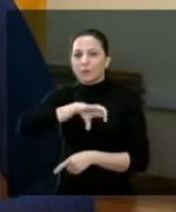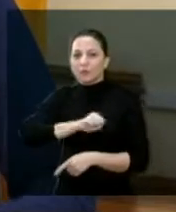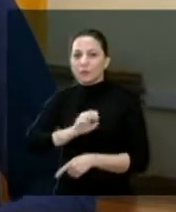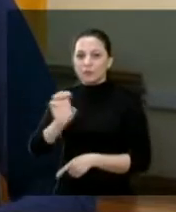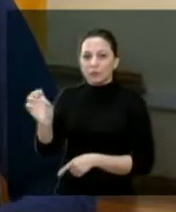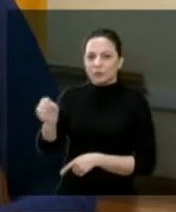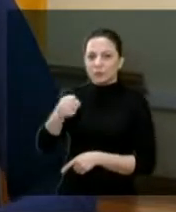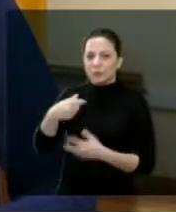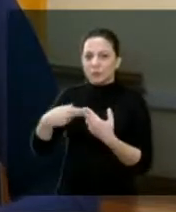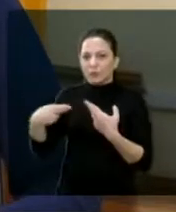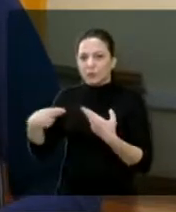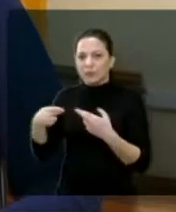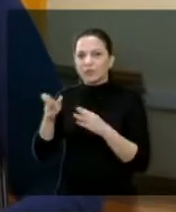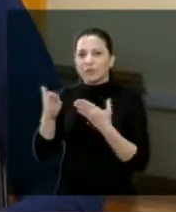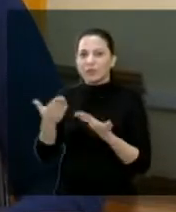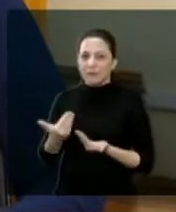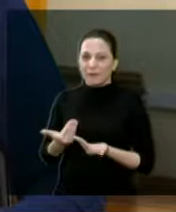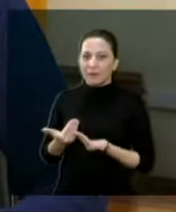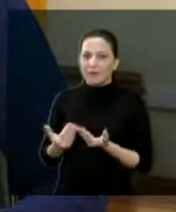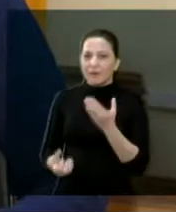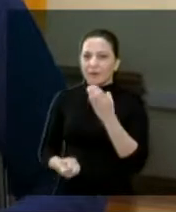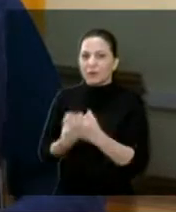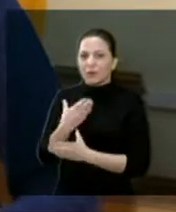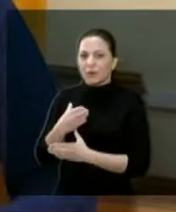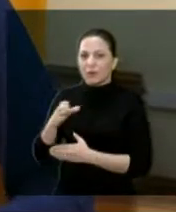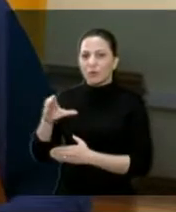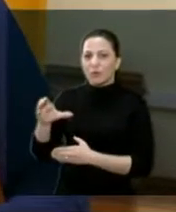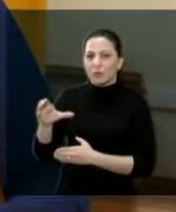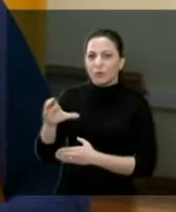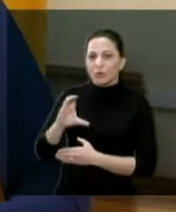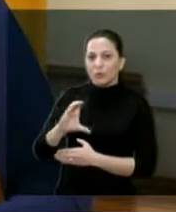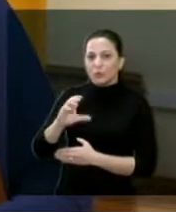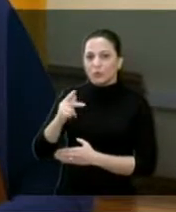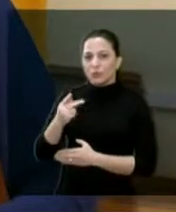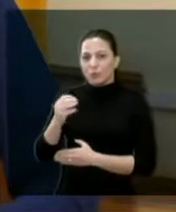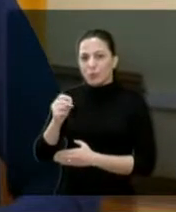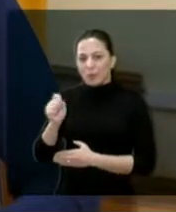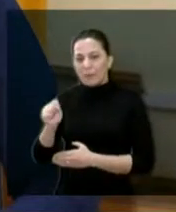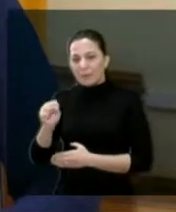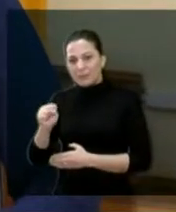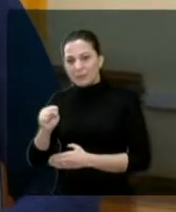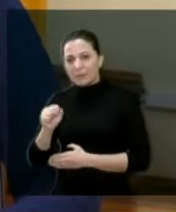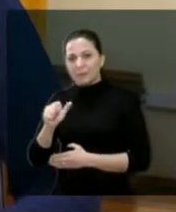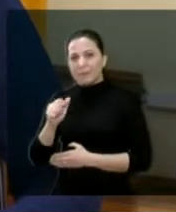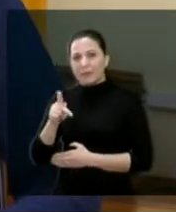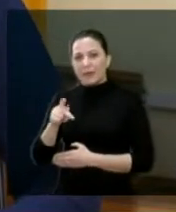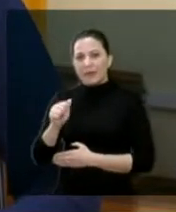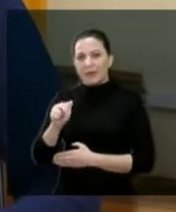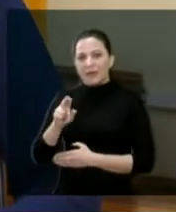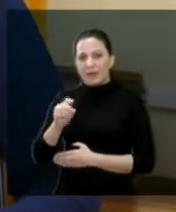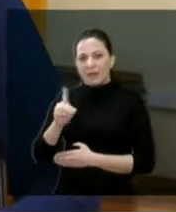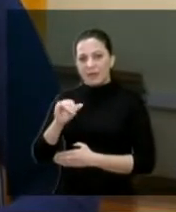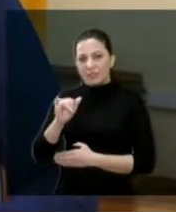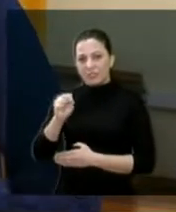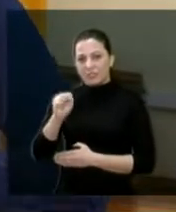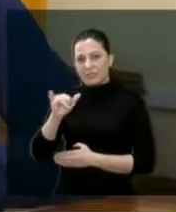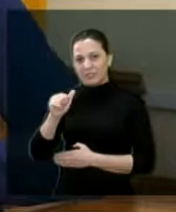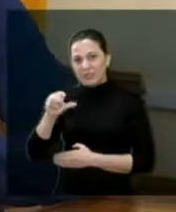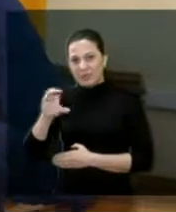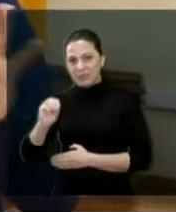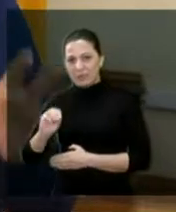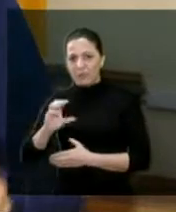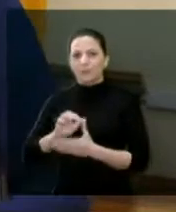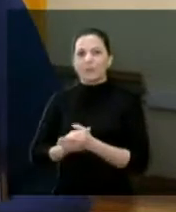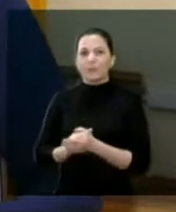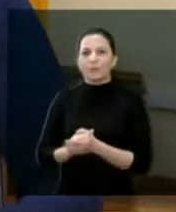aquele negócio. Só pega os chopps e nós criamos os chopps paradisíacos, né? Que chegava, você vai num Caneca de Ouro, você toma chopps paradisíaco,